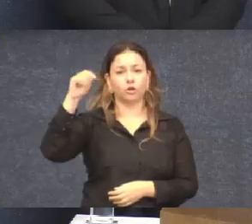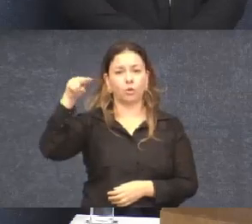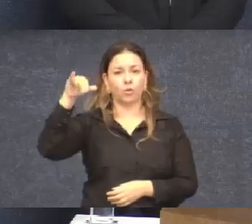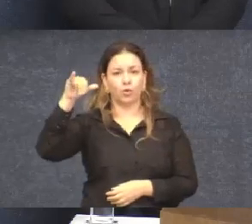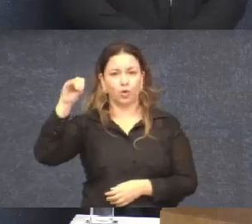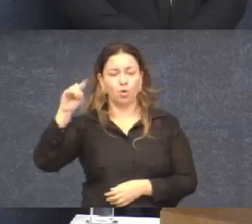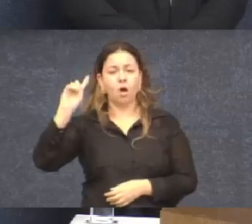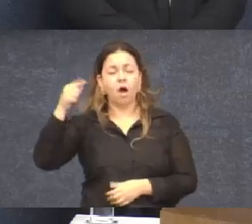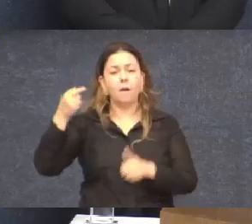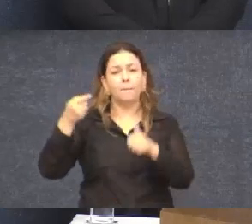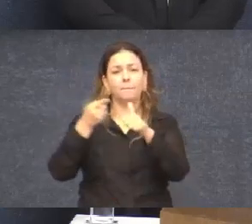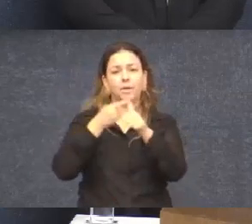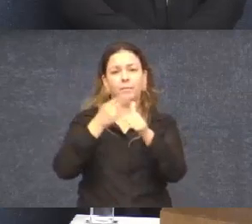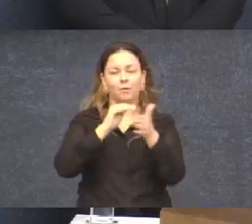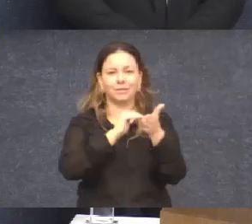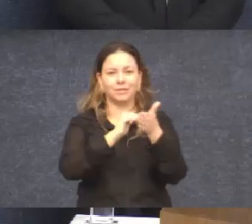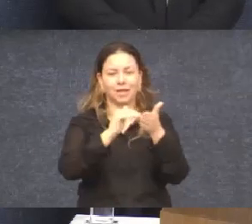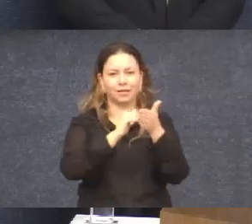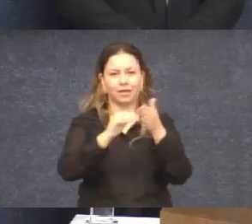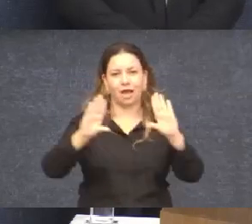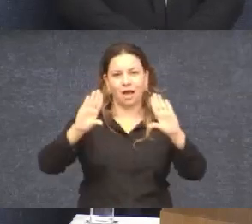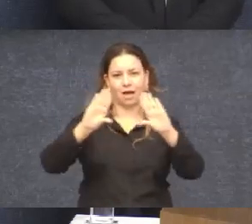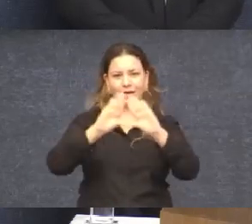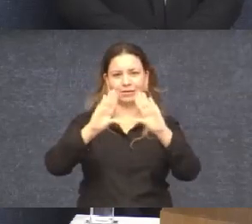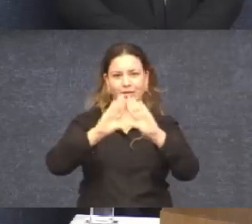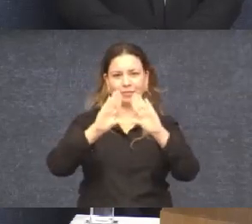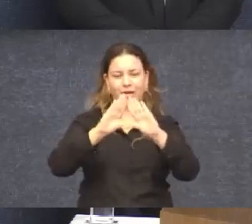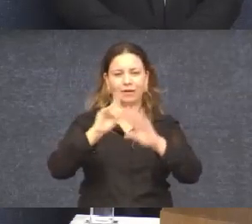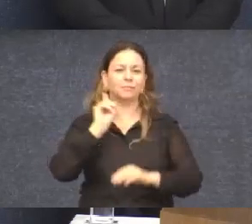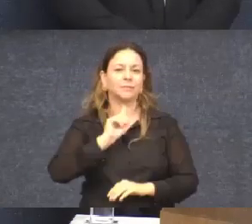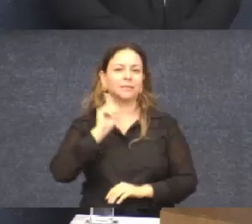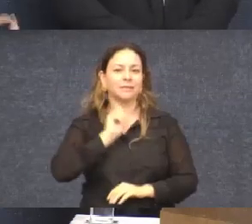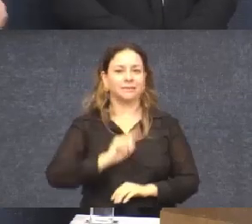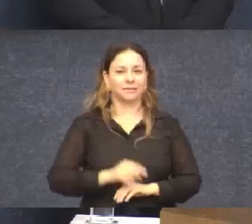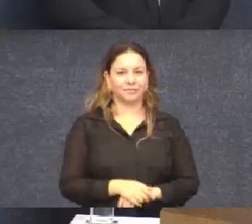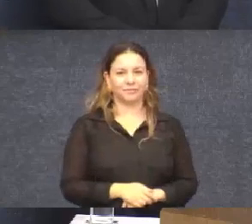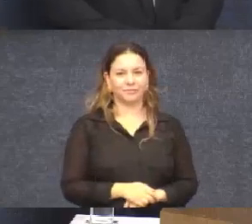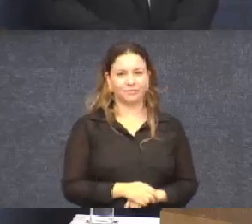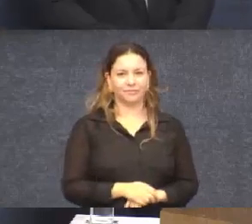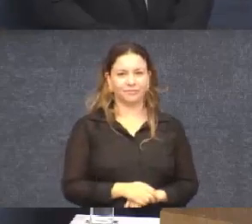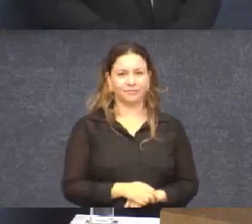Arantes, primeiro secretário da Assembleia Legislativa de Minas Gerais.